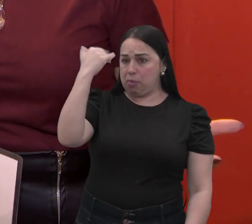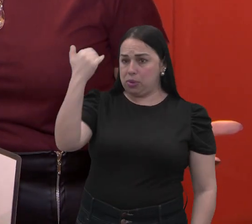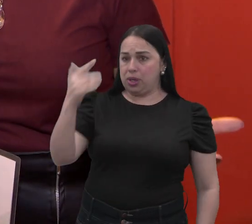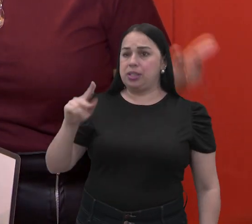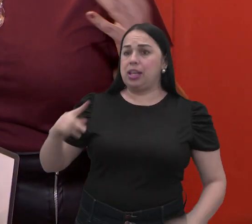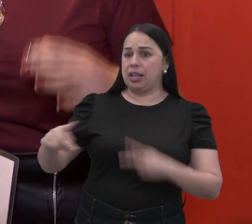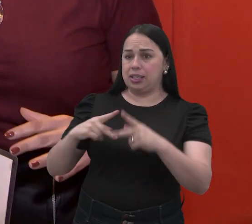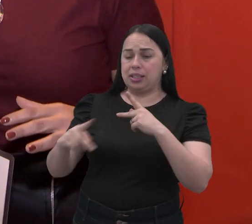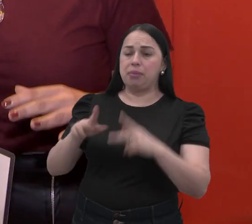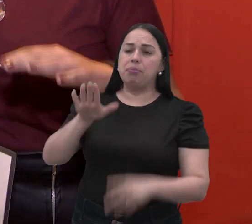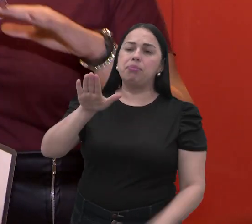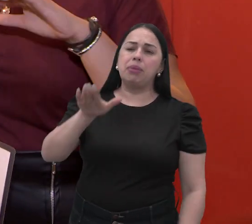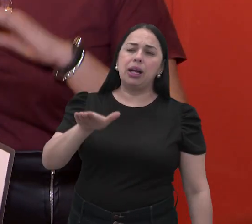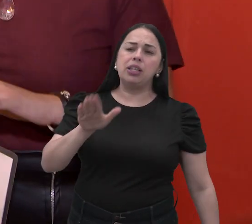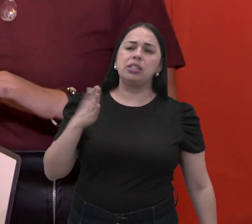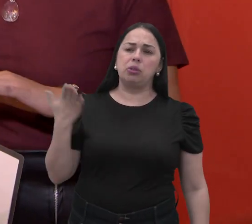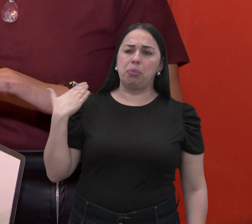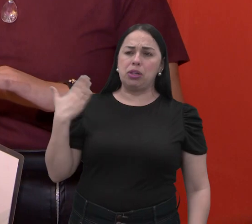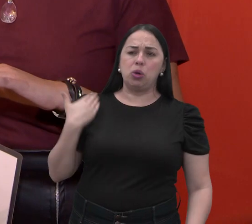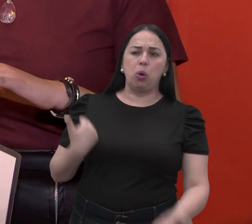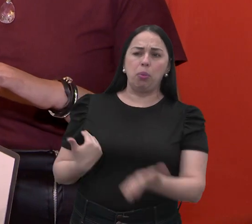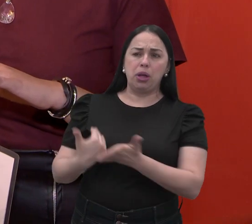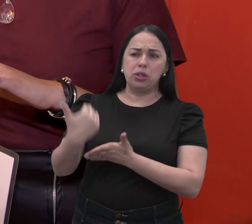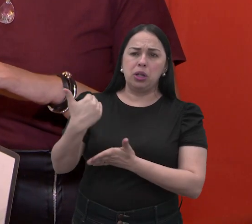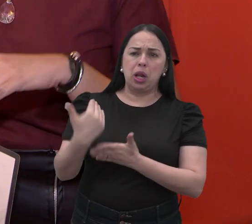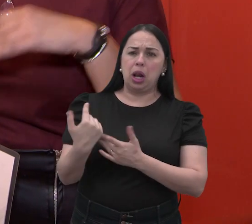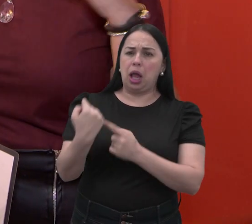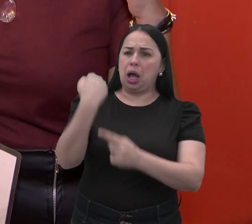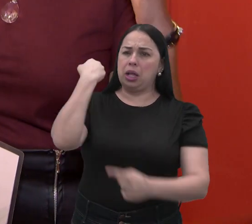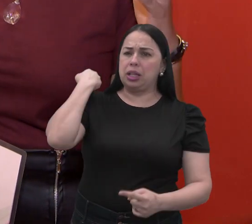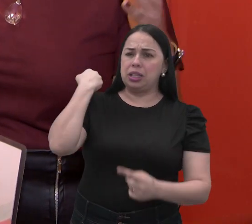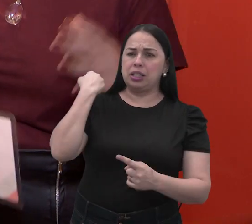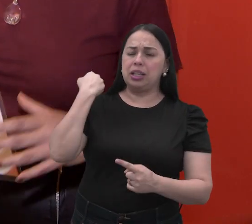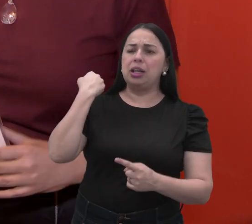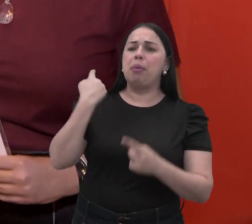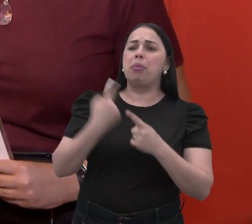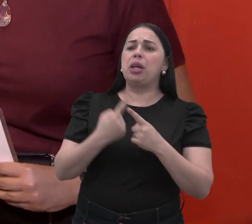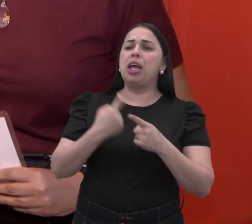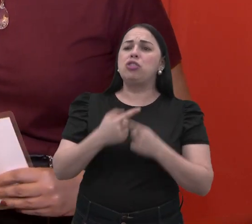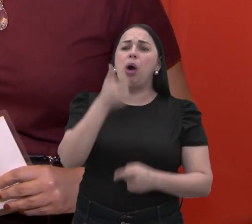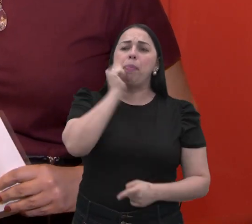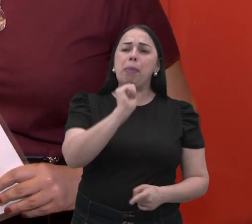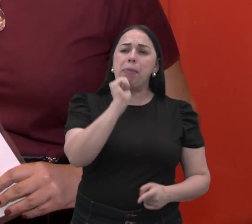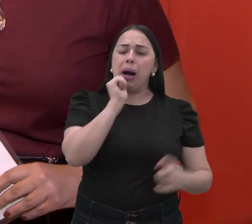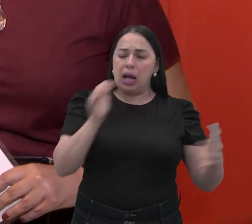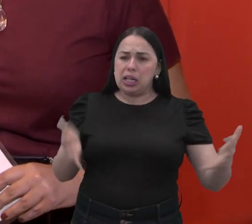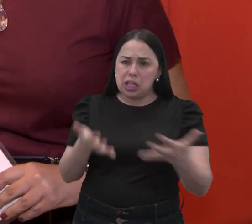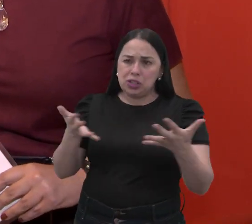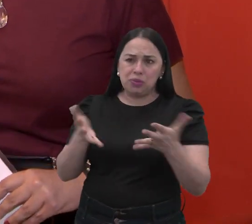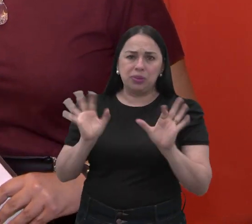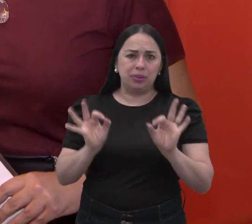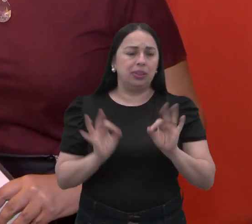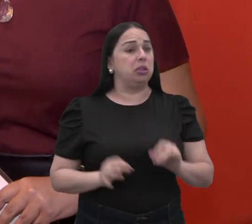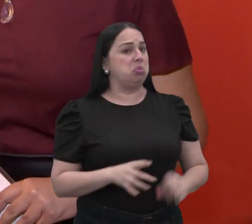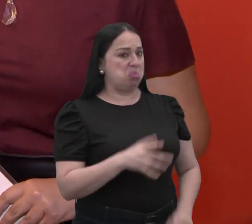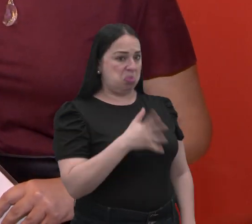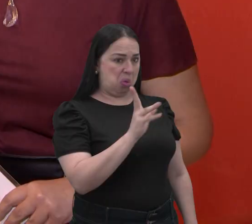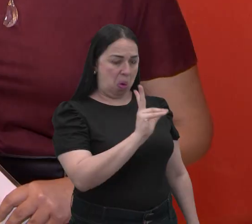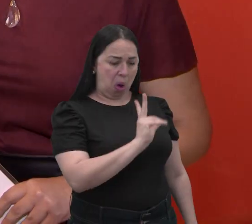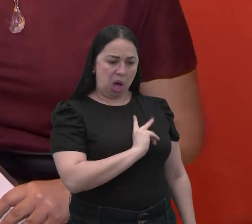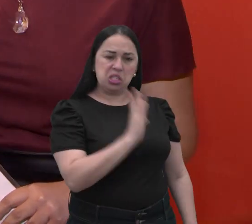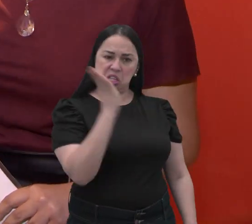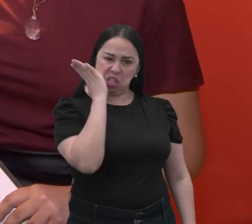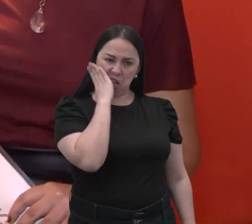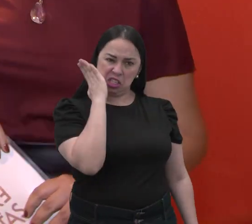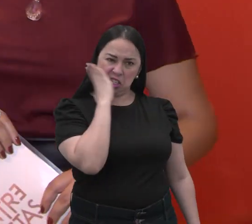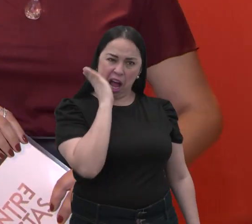em São José, Eloy, mas parece que tudo começou lá atrás com o empurrãozinho da sua mãe, foi isso? O pior é que tá bem